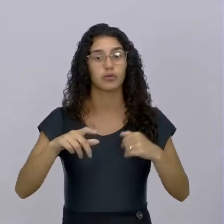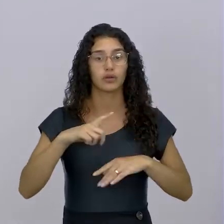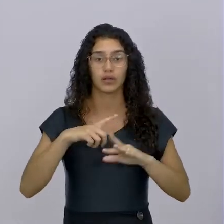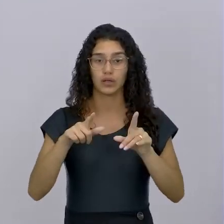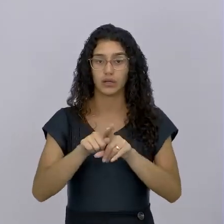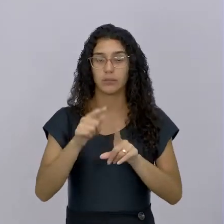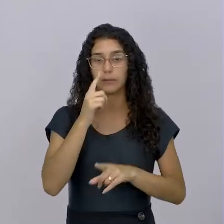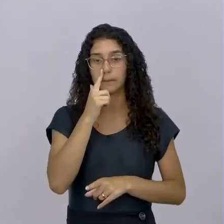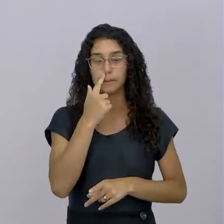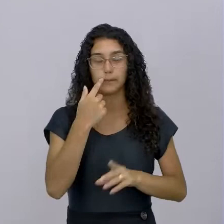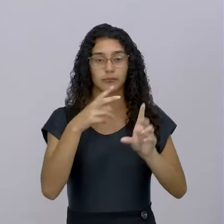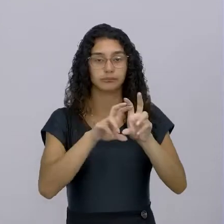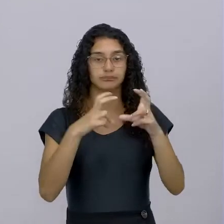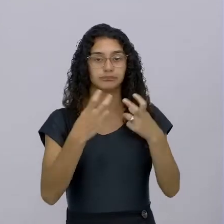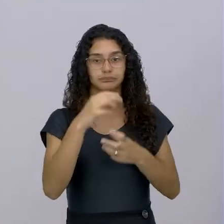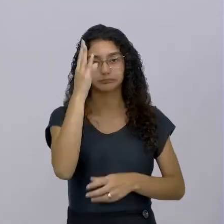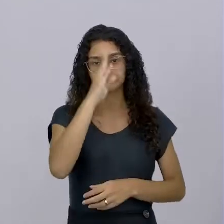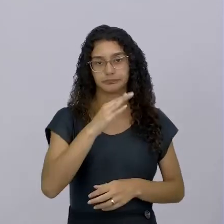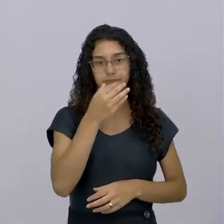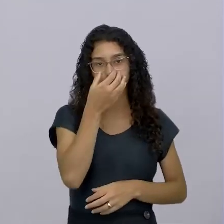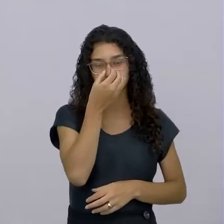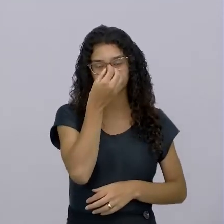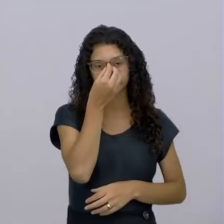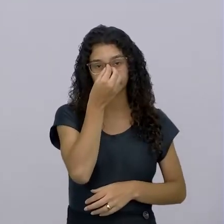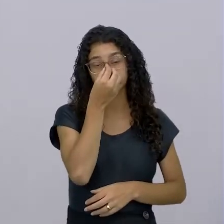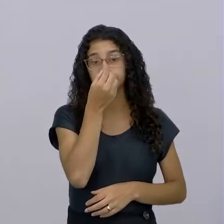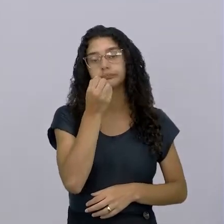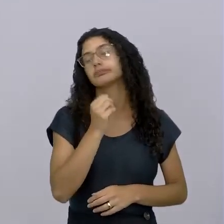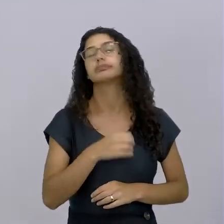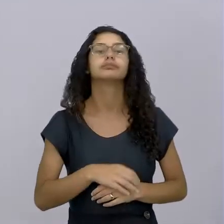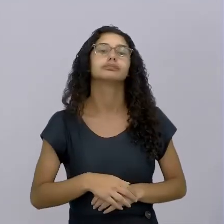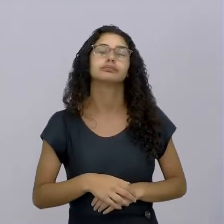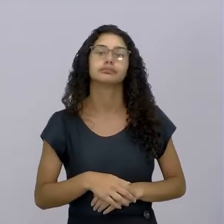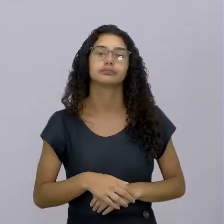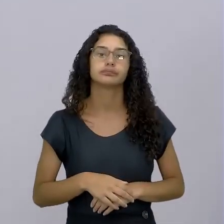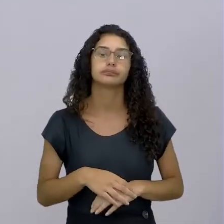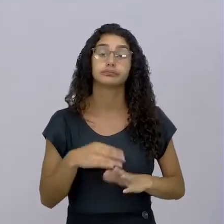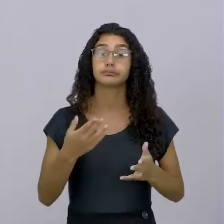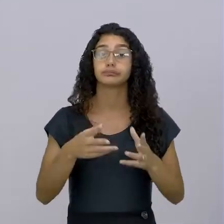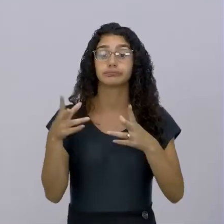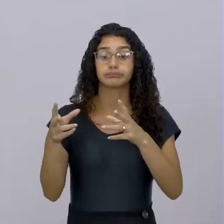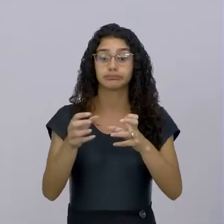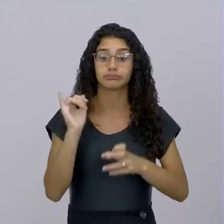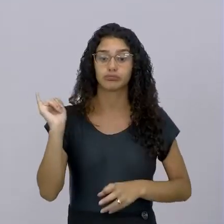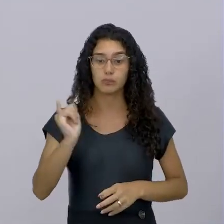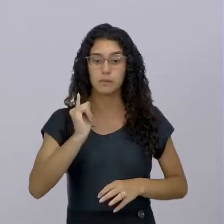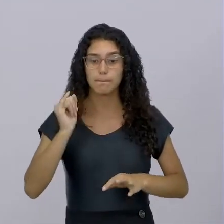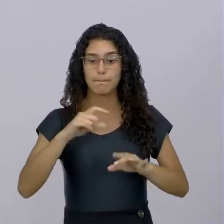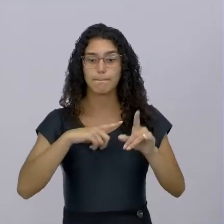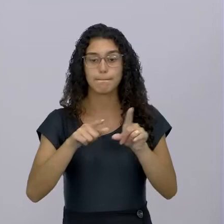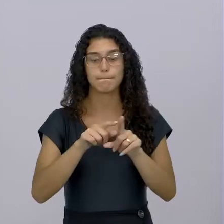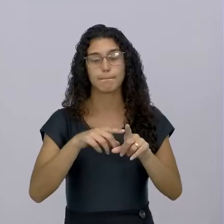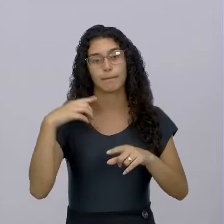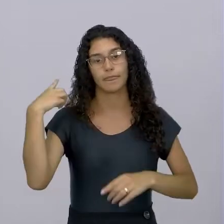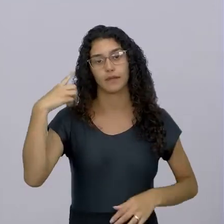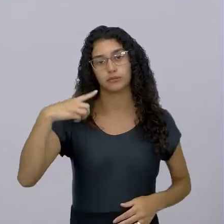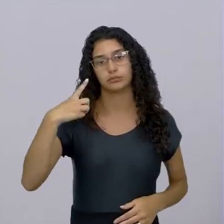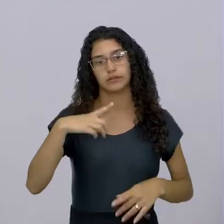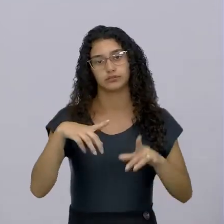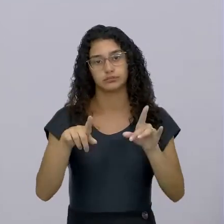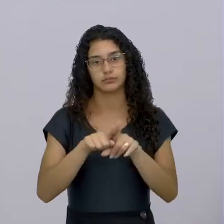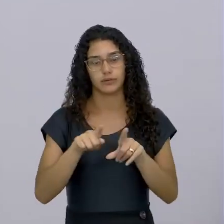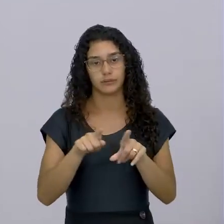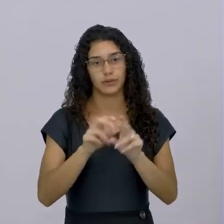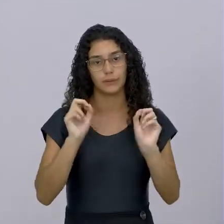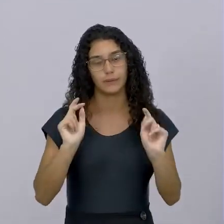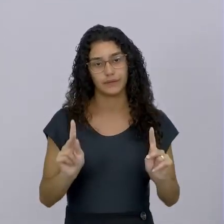na Constituição brasileira. Então, pessoal, vejam só a importância dos deputados também,